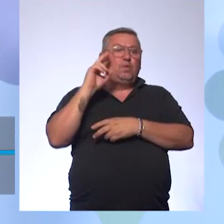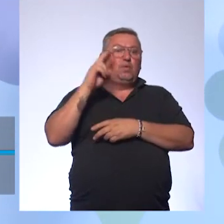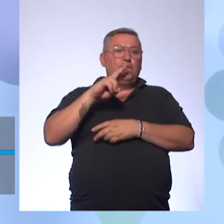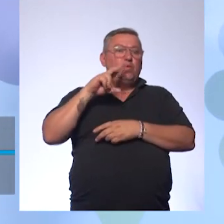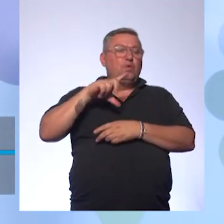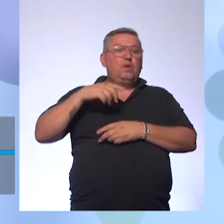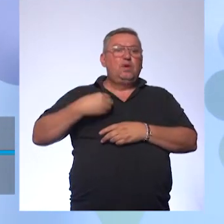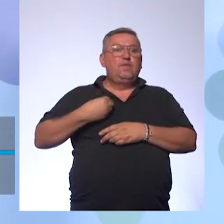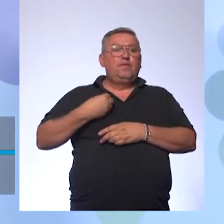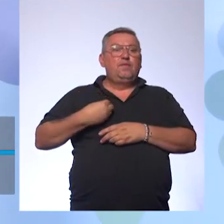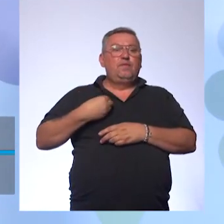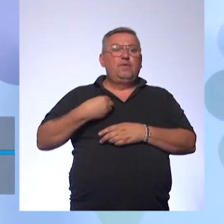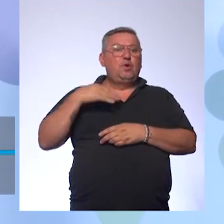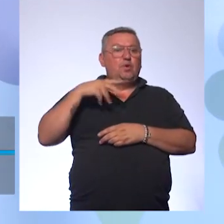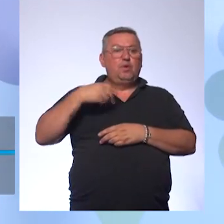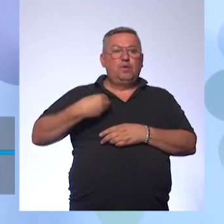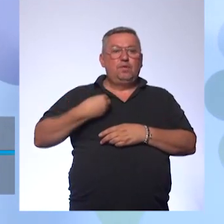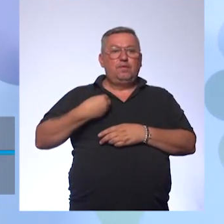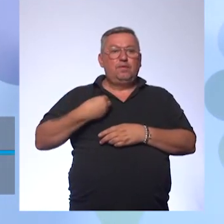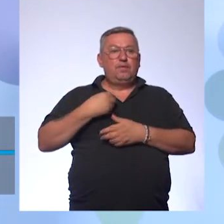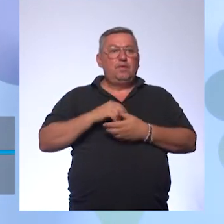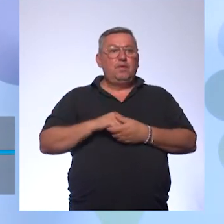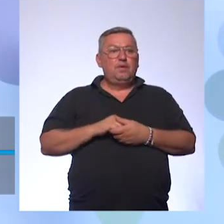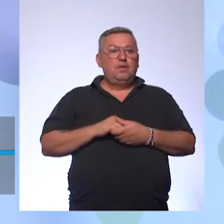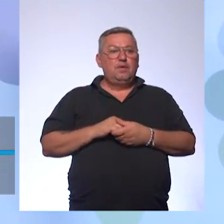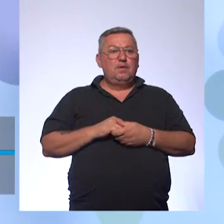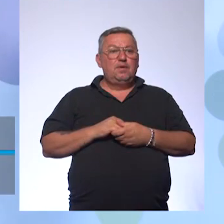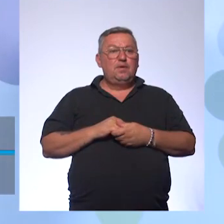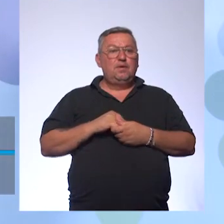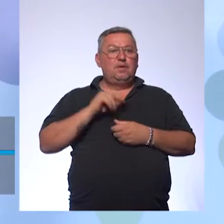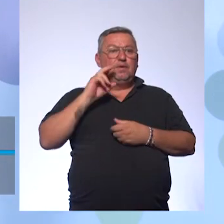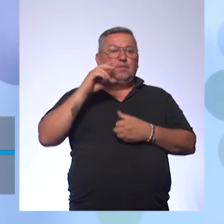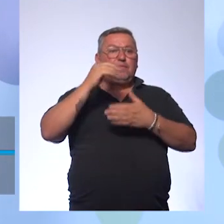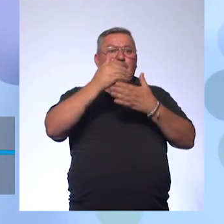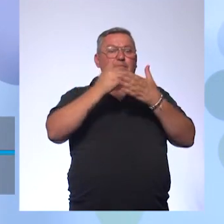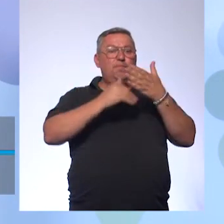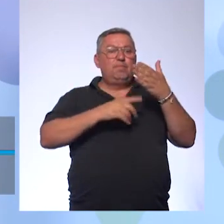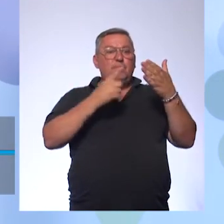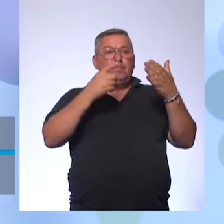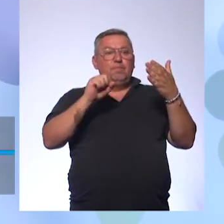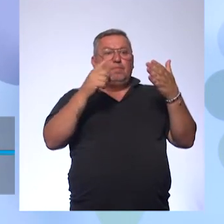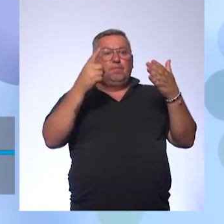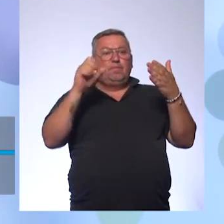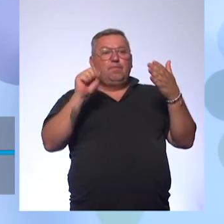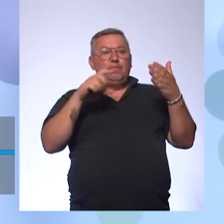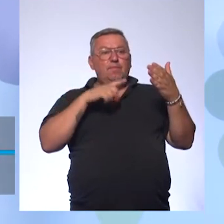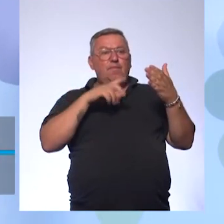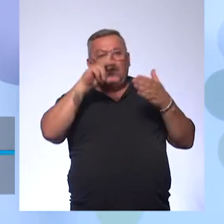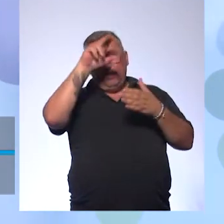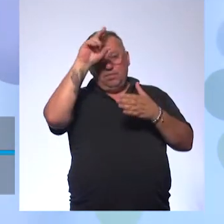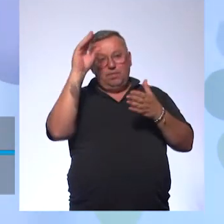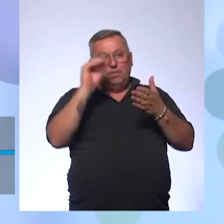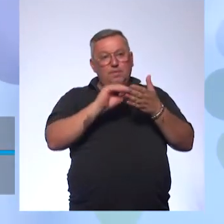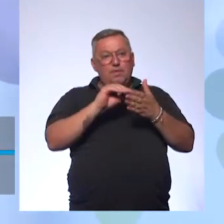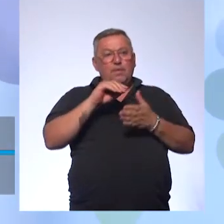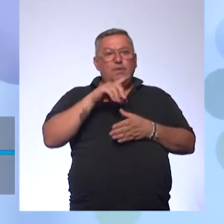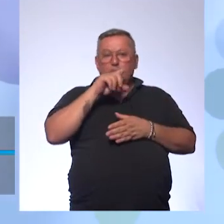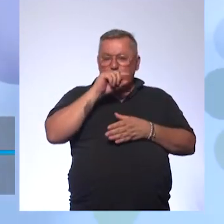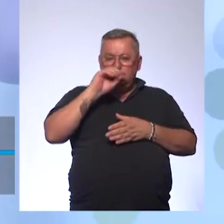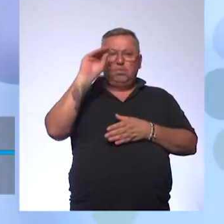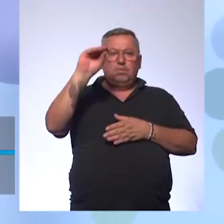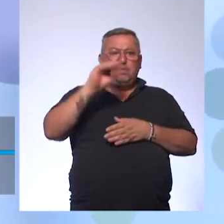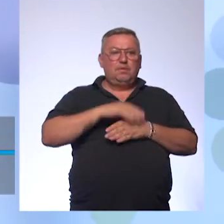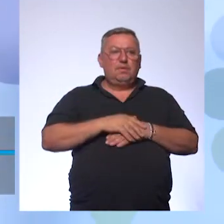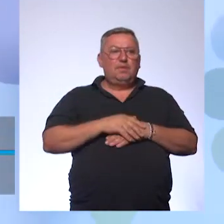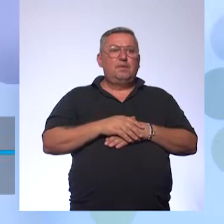Exatamente. Além da latitude, a professora Adriana que eu coloquei, você pediu aqui para dar uma. Vou ler aqui o pessoal, porque eles sentem falta aí. E